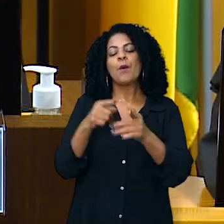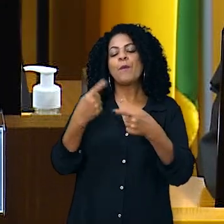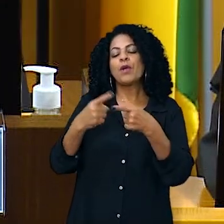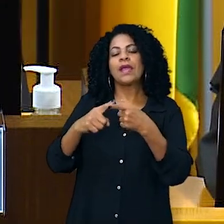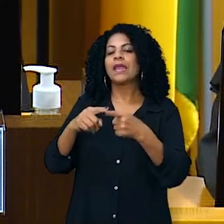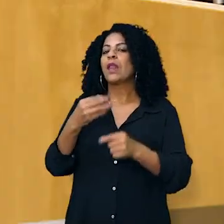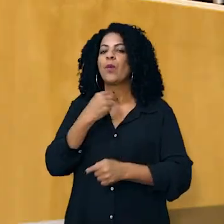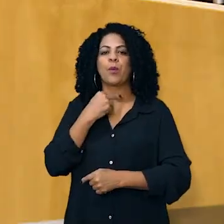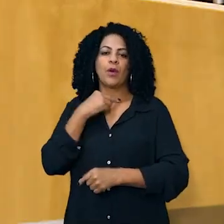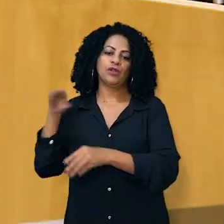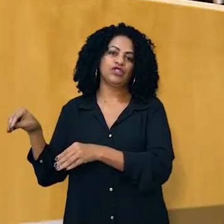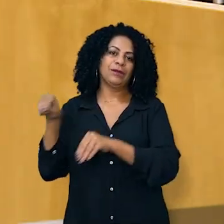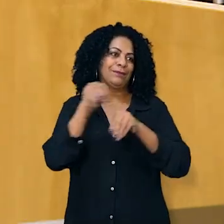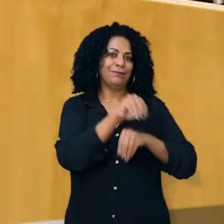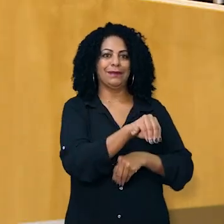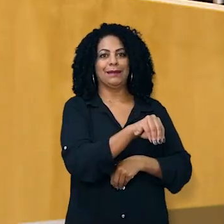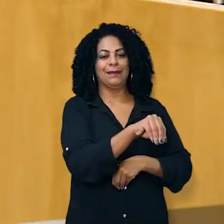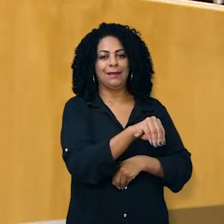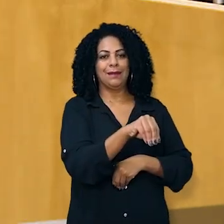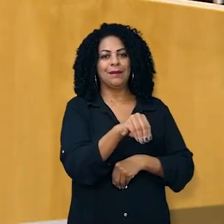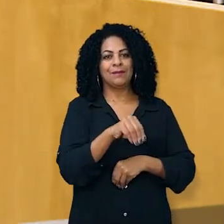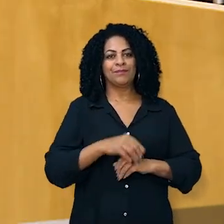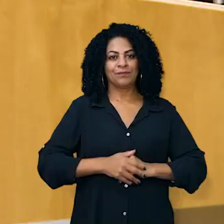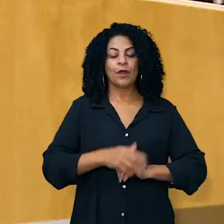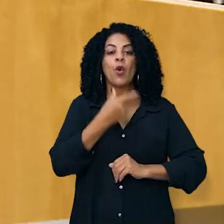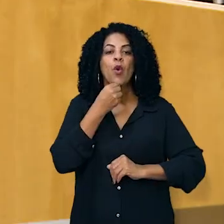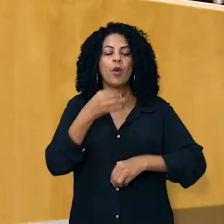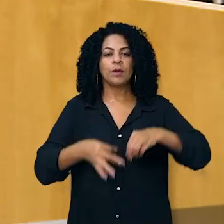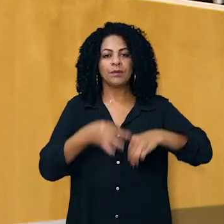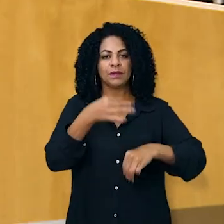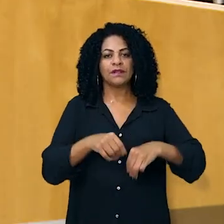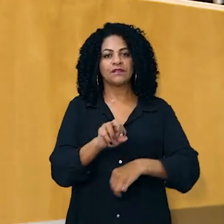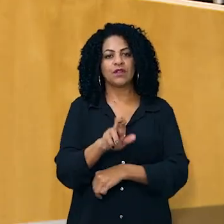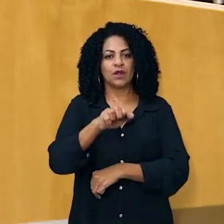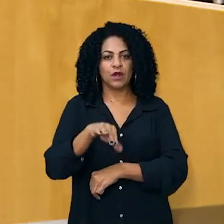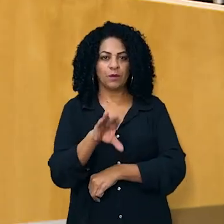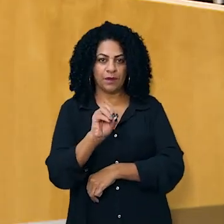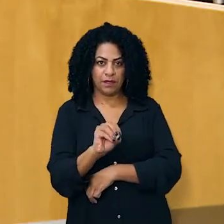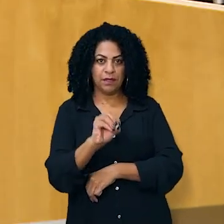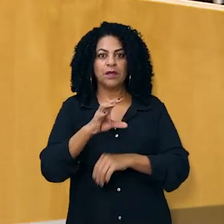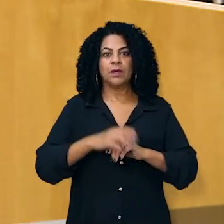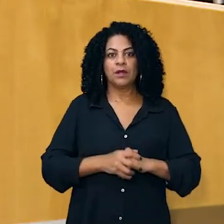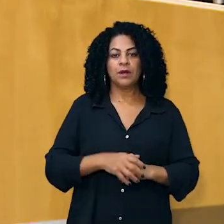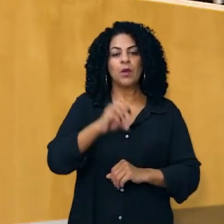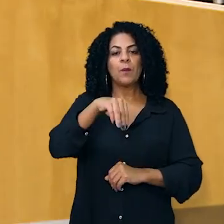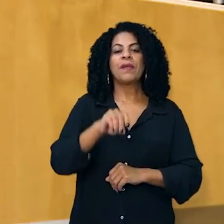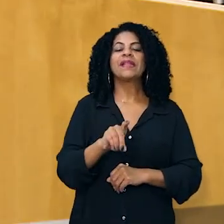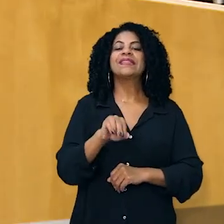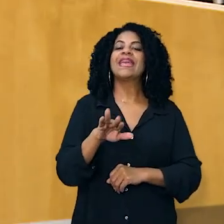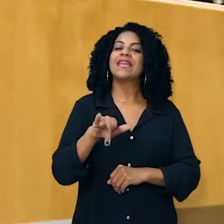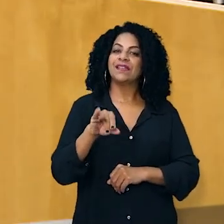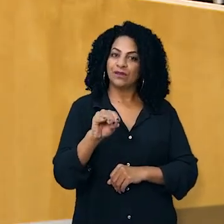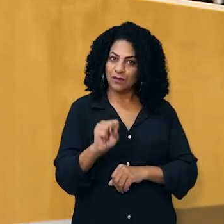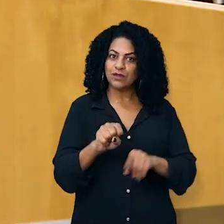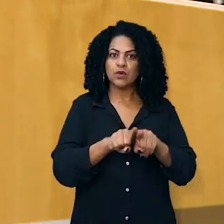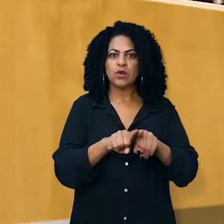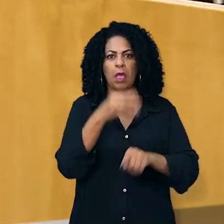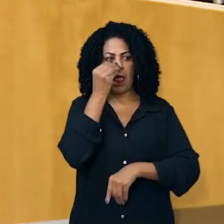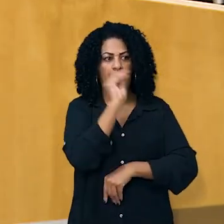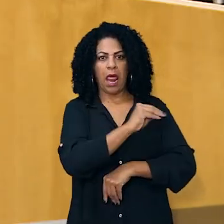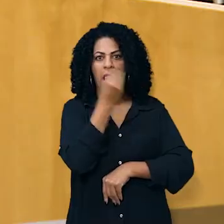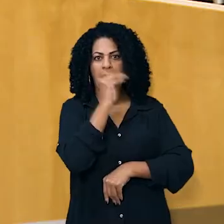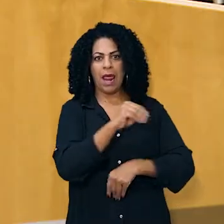de se deslocar. O ministro Breno Medeiros afirmou ainda que, se acolhesse o pedido da empregadora, estaria ignorando